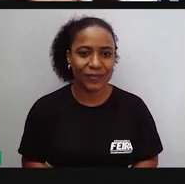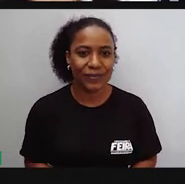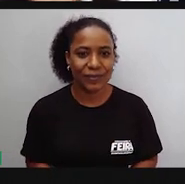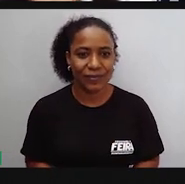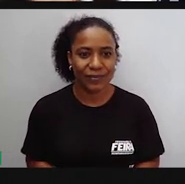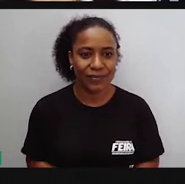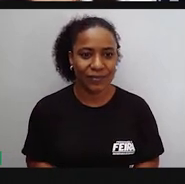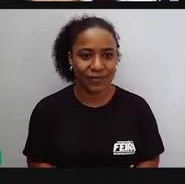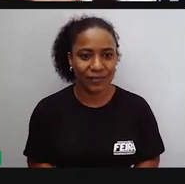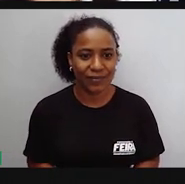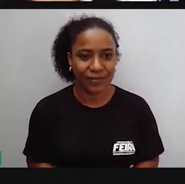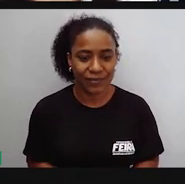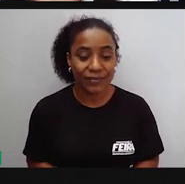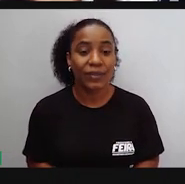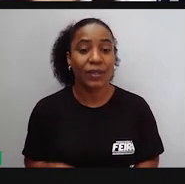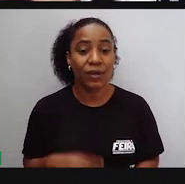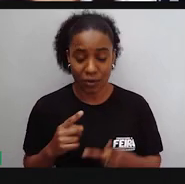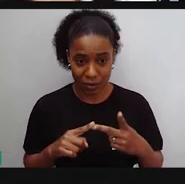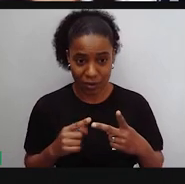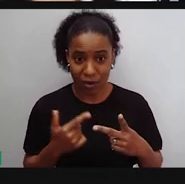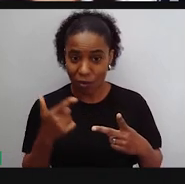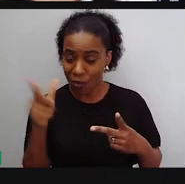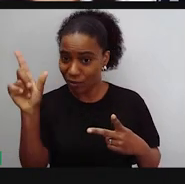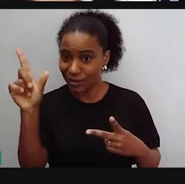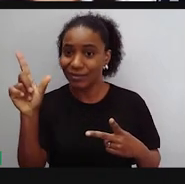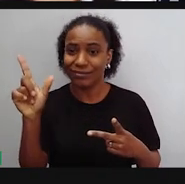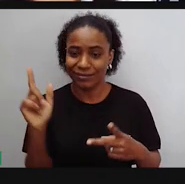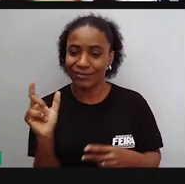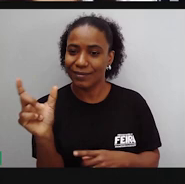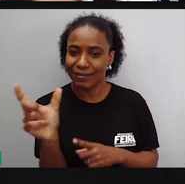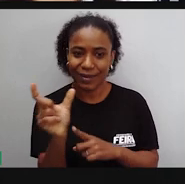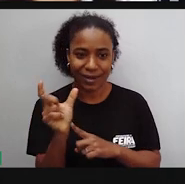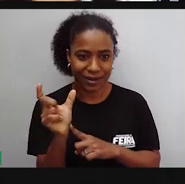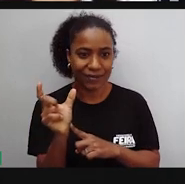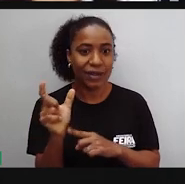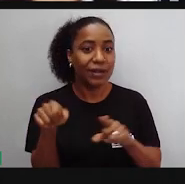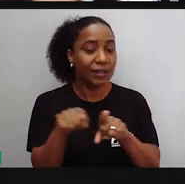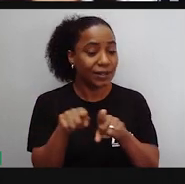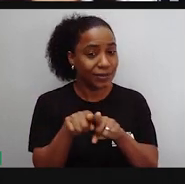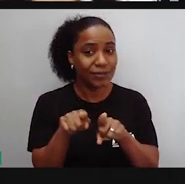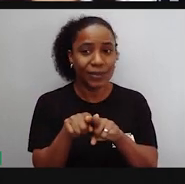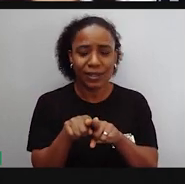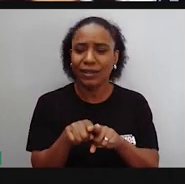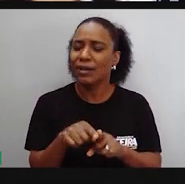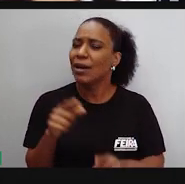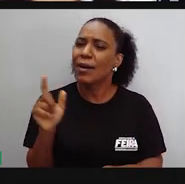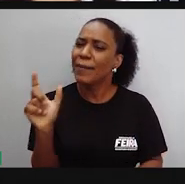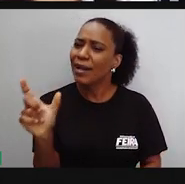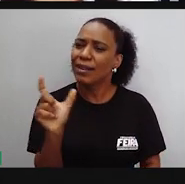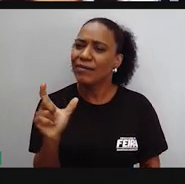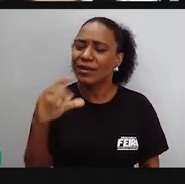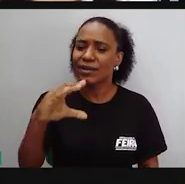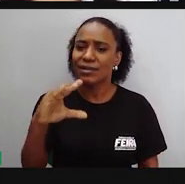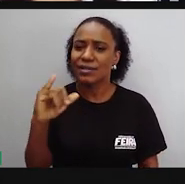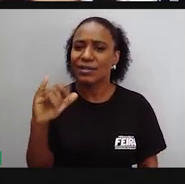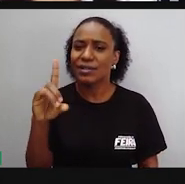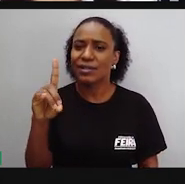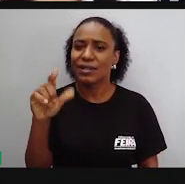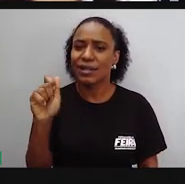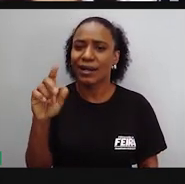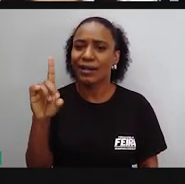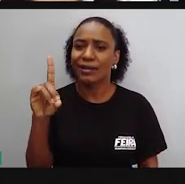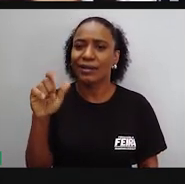Outra palavra que acompanha a democracia e desde a sua origem é a palavra cidadania, que